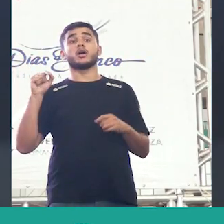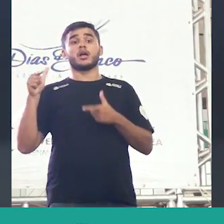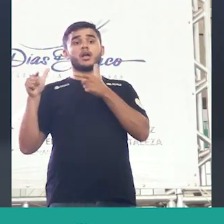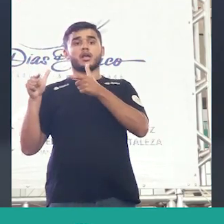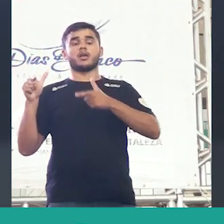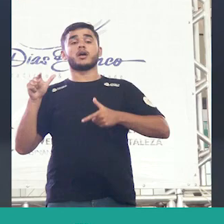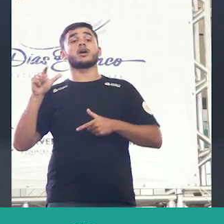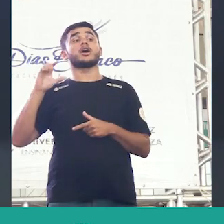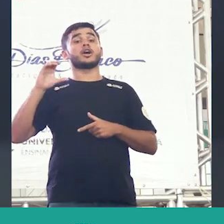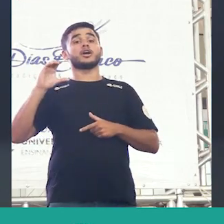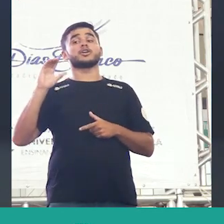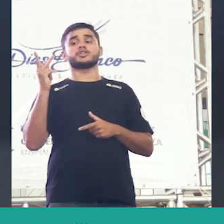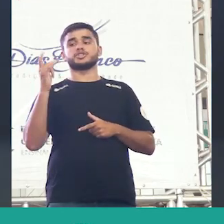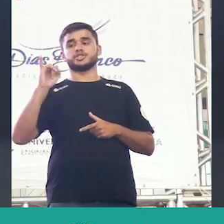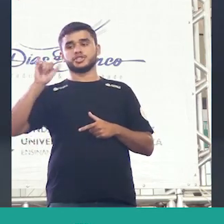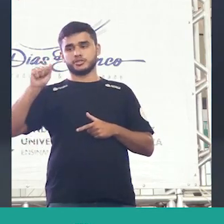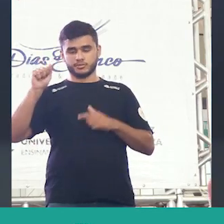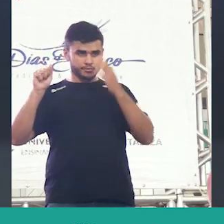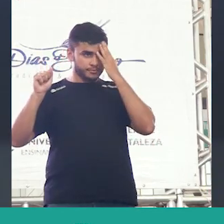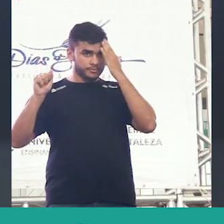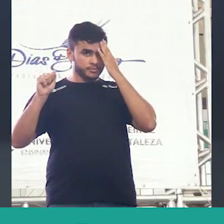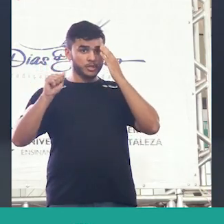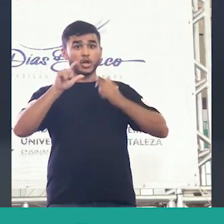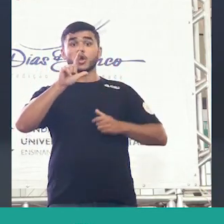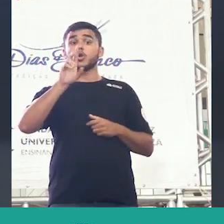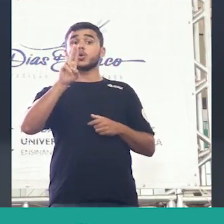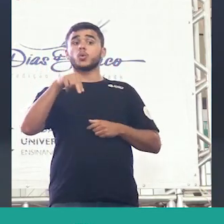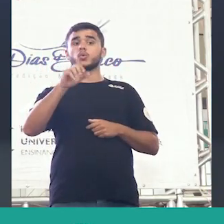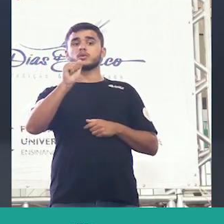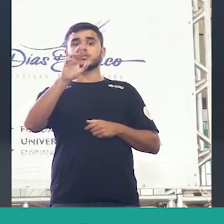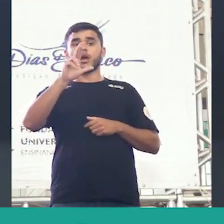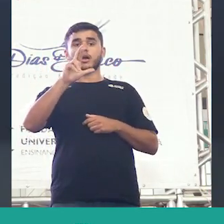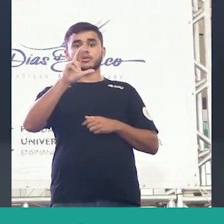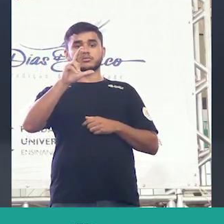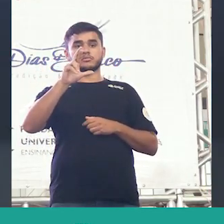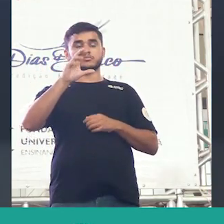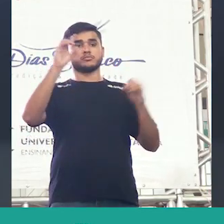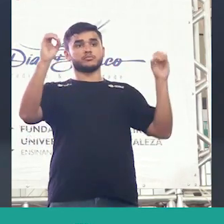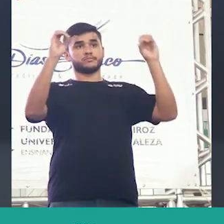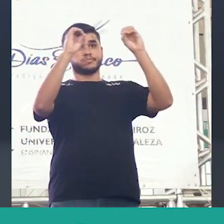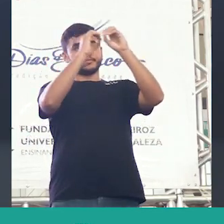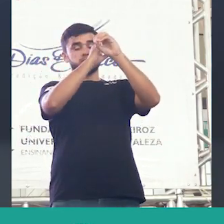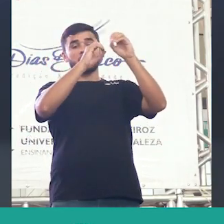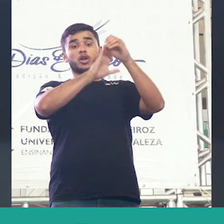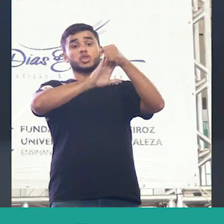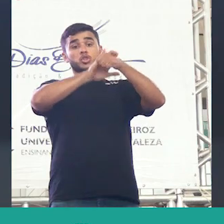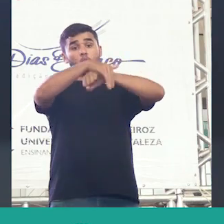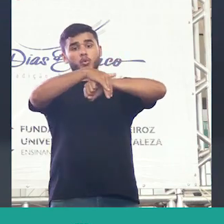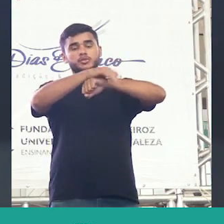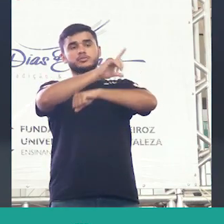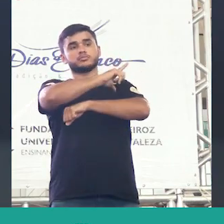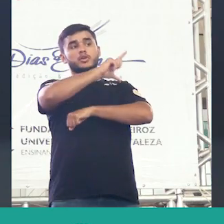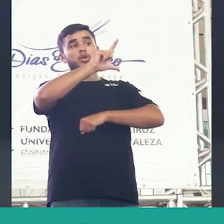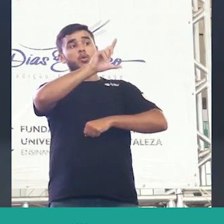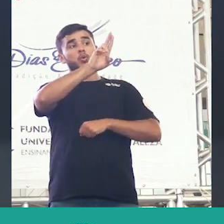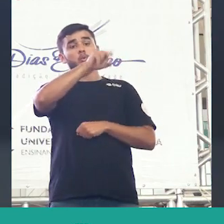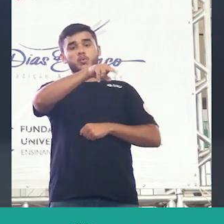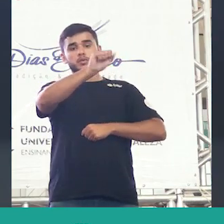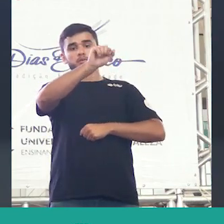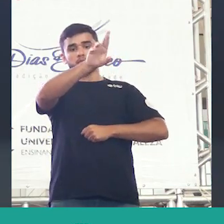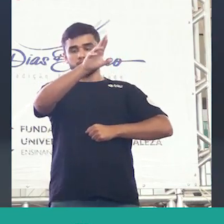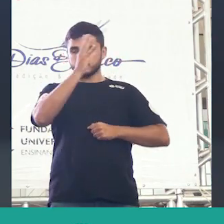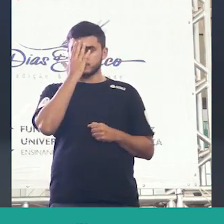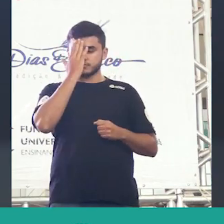Eclipse lunar é a lua cheia. Eclipse solar, lua nova. Eclipse